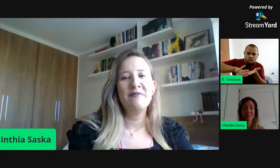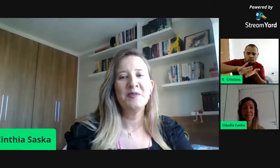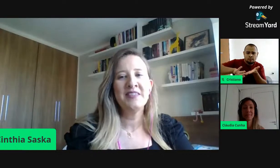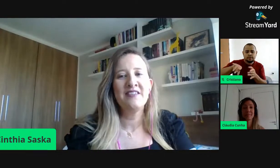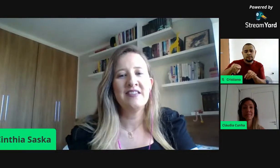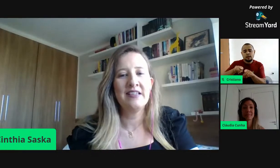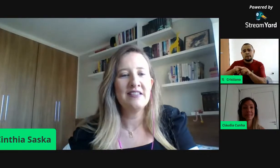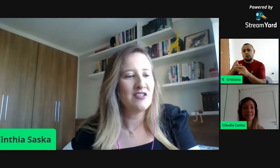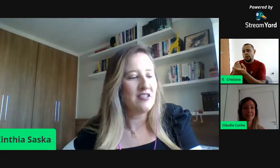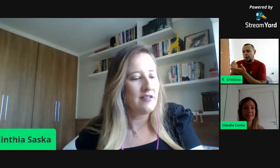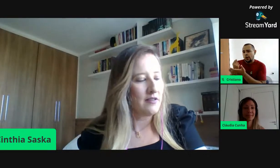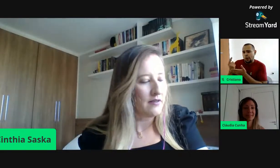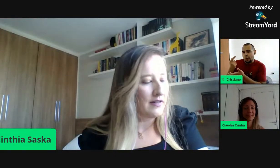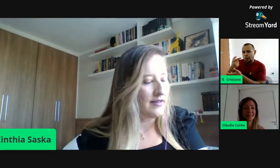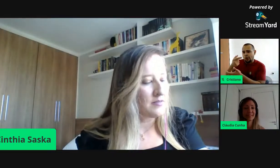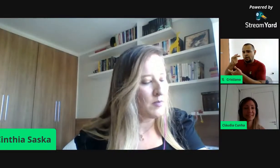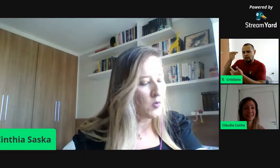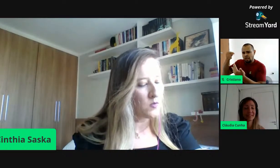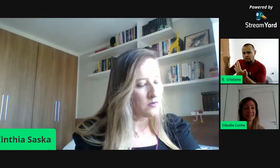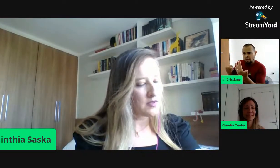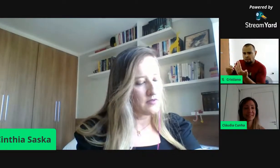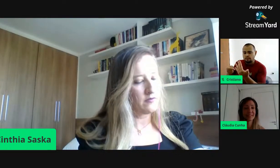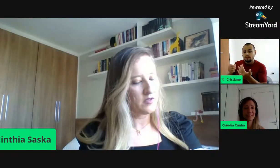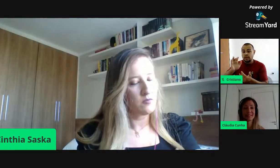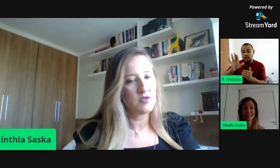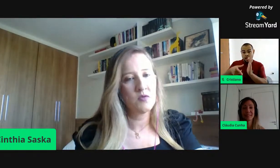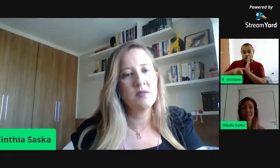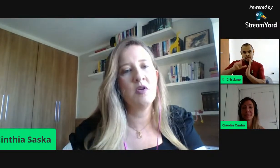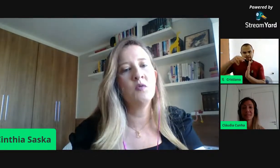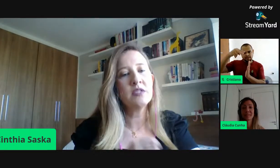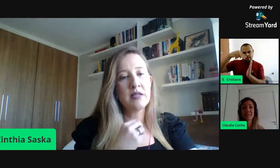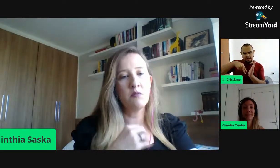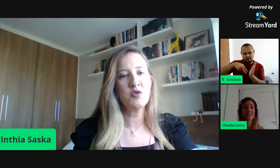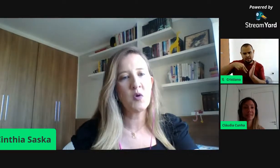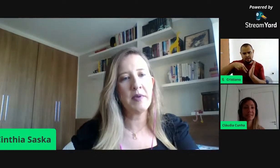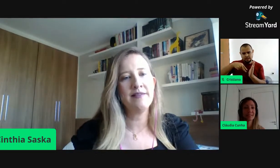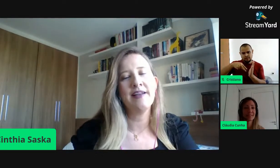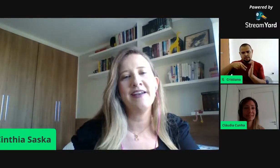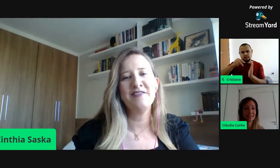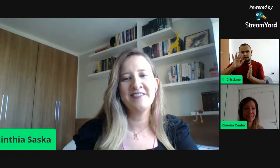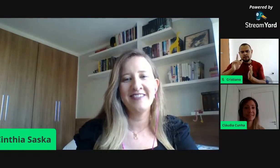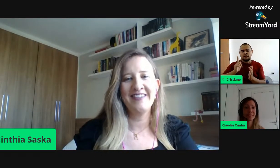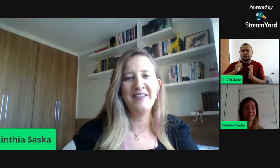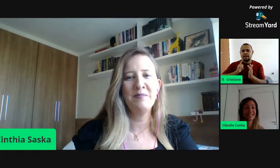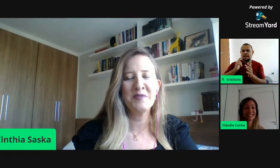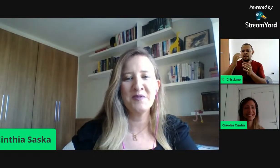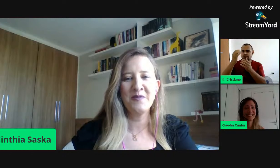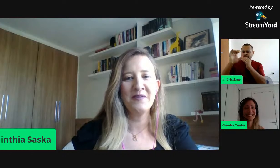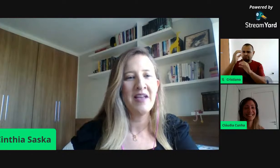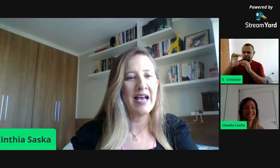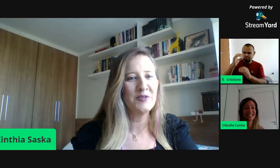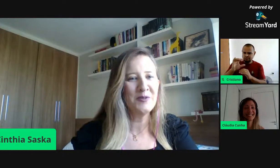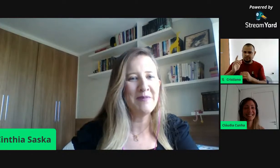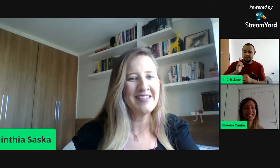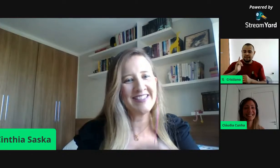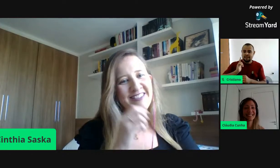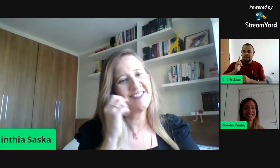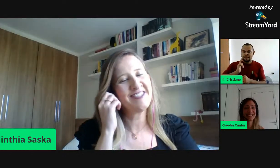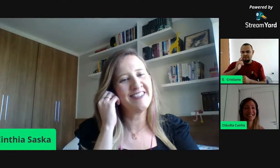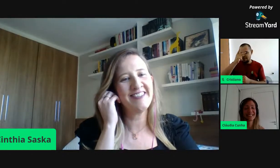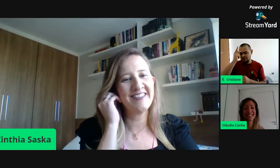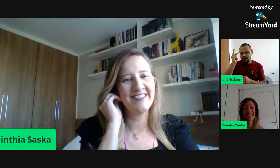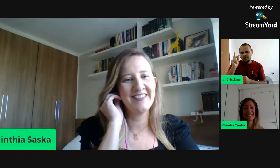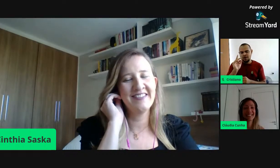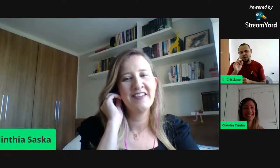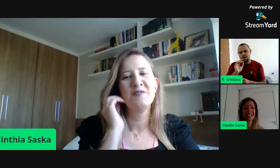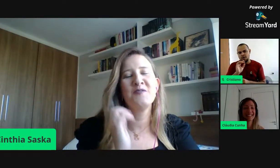e, voltando assim, antes de ler as perguntas, eu vi, acho que umas duas perguntas, tem muitos comentários aqui, o pessoal adorou bastante,